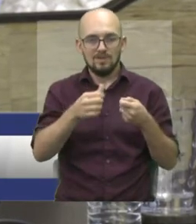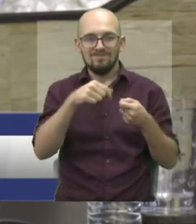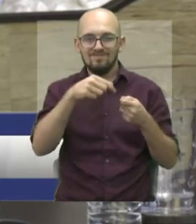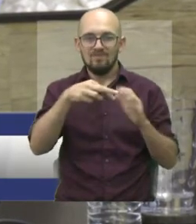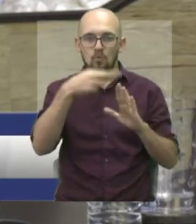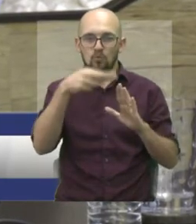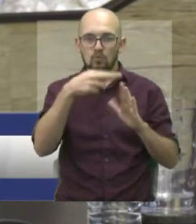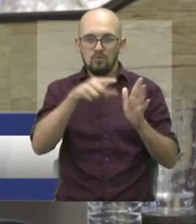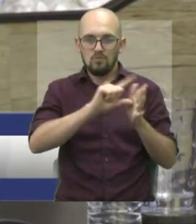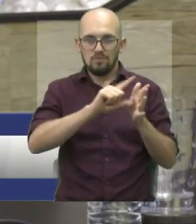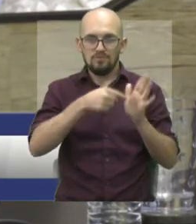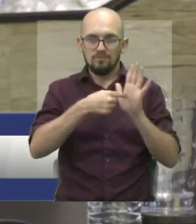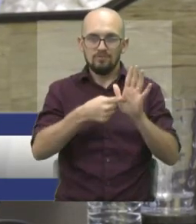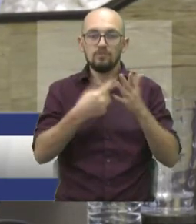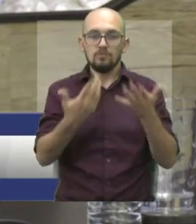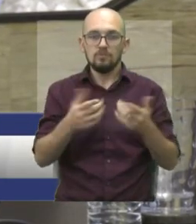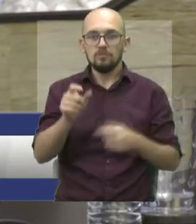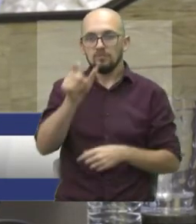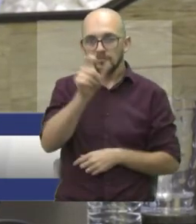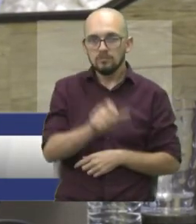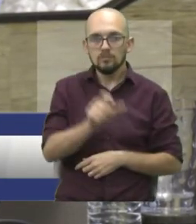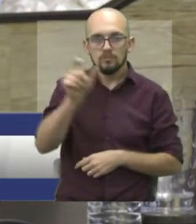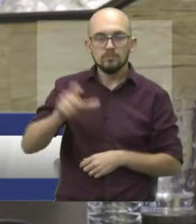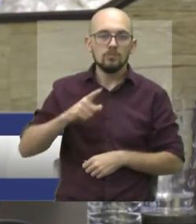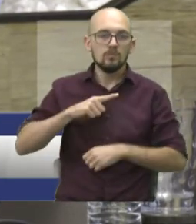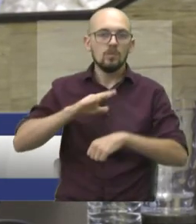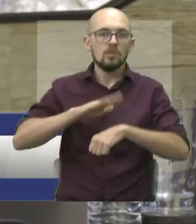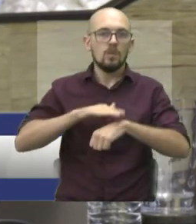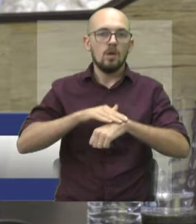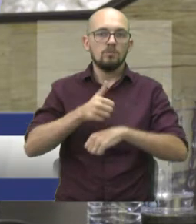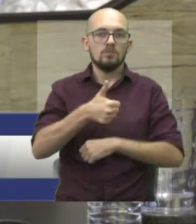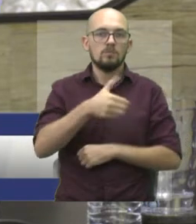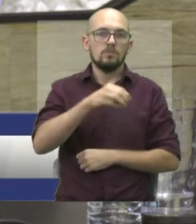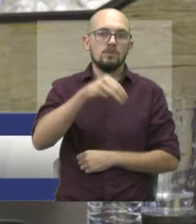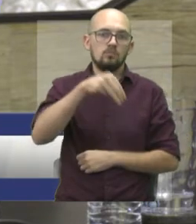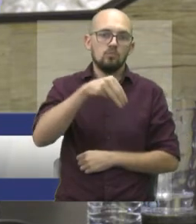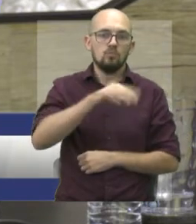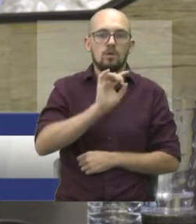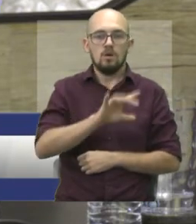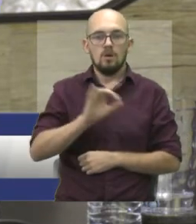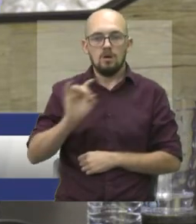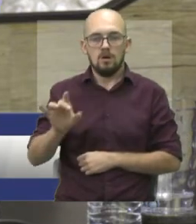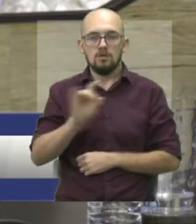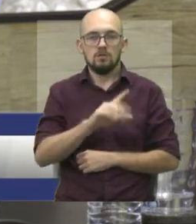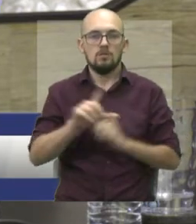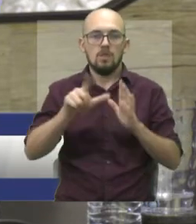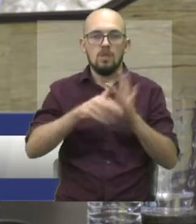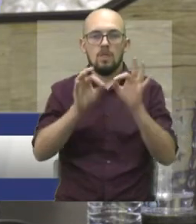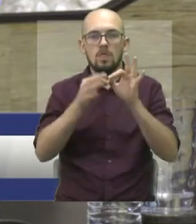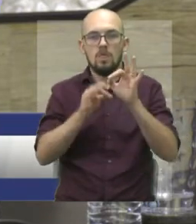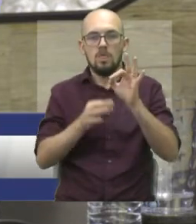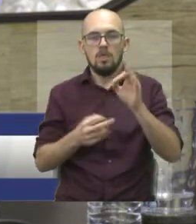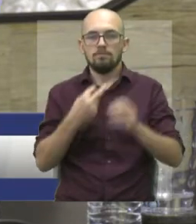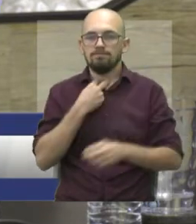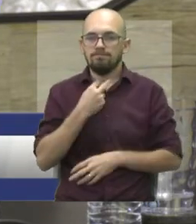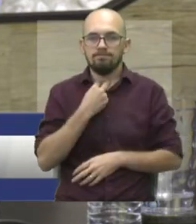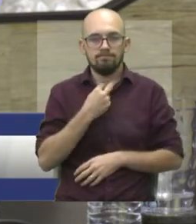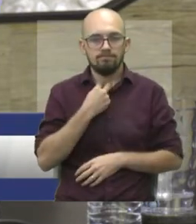resolução, os oradores terão o prazo de 10 minutos improrrogáveis para a sua